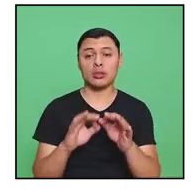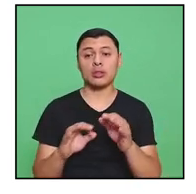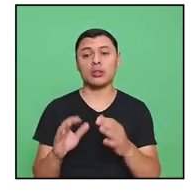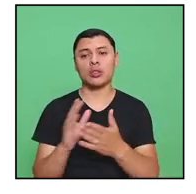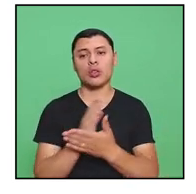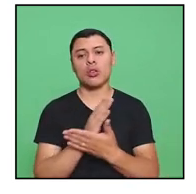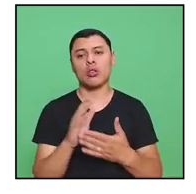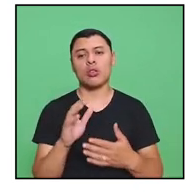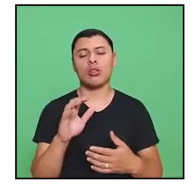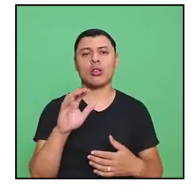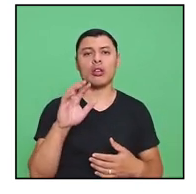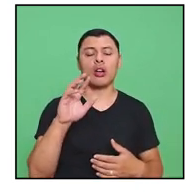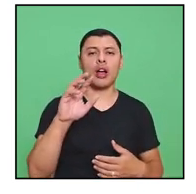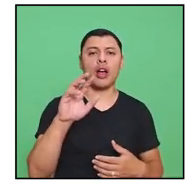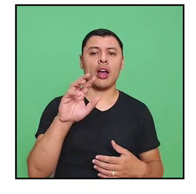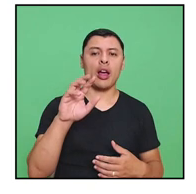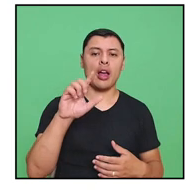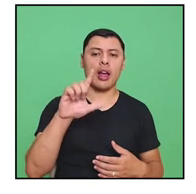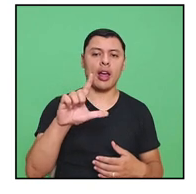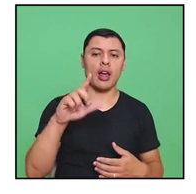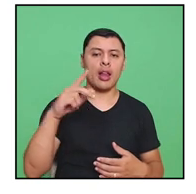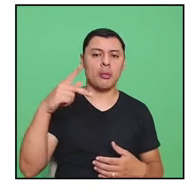EIPs, que são